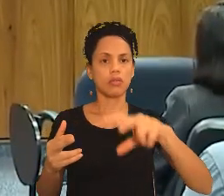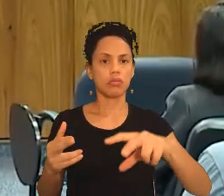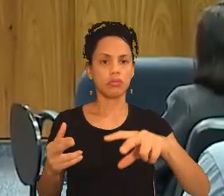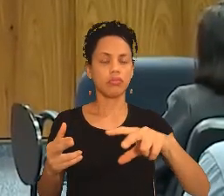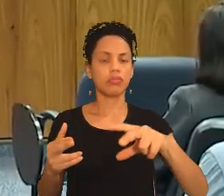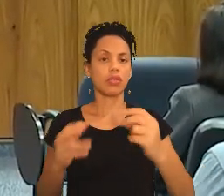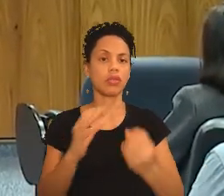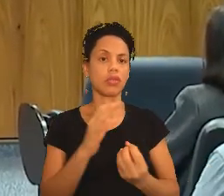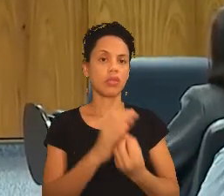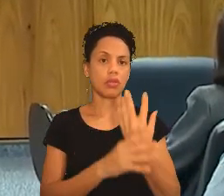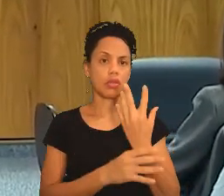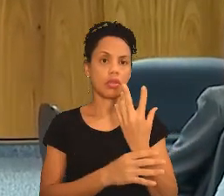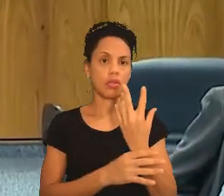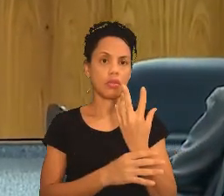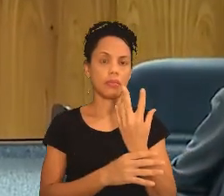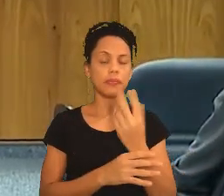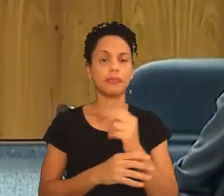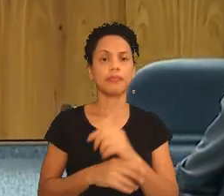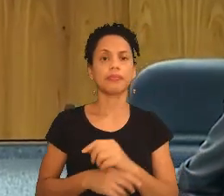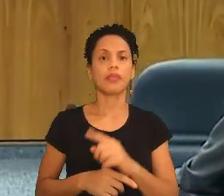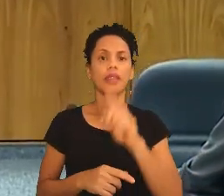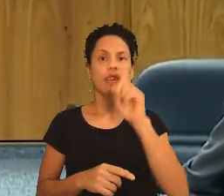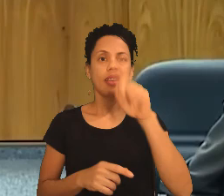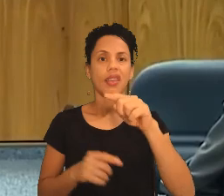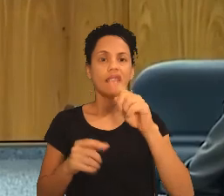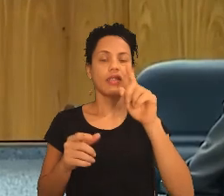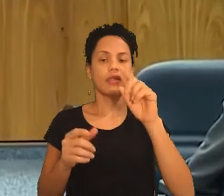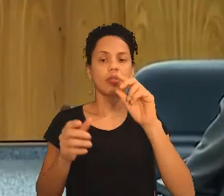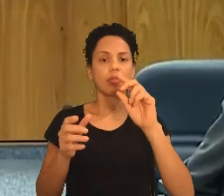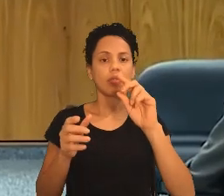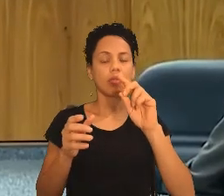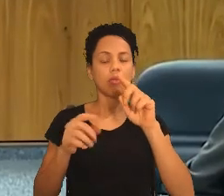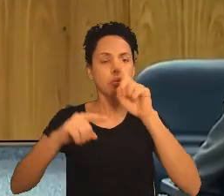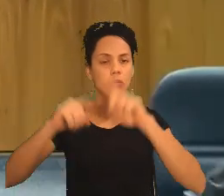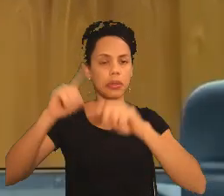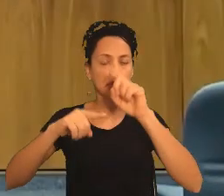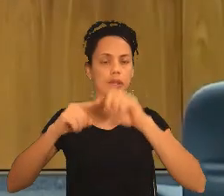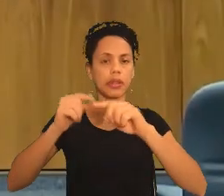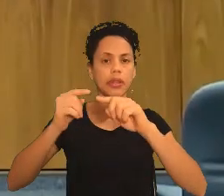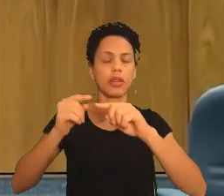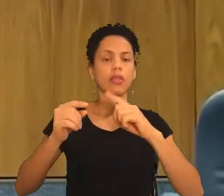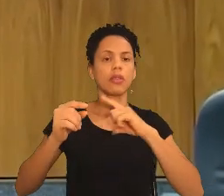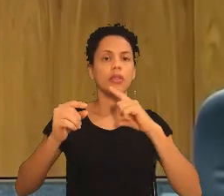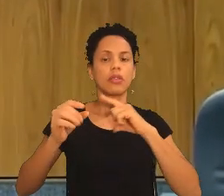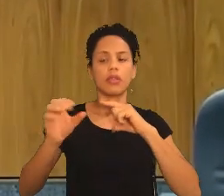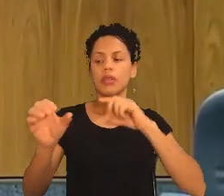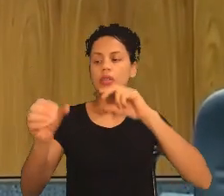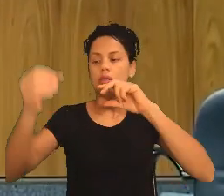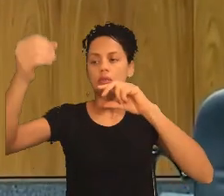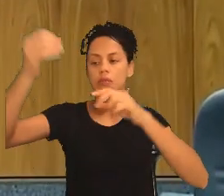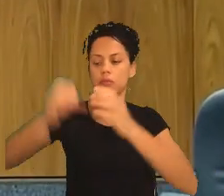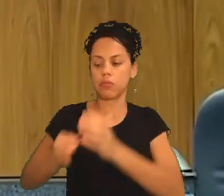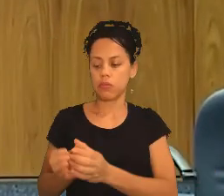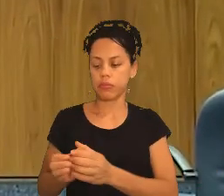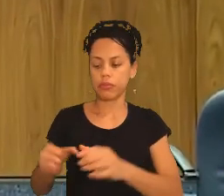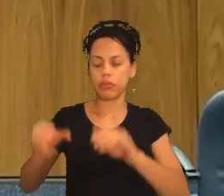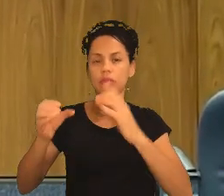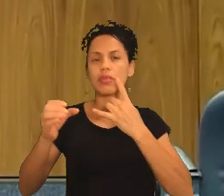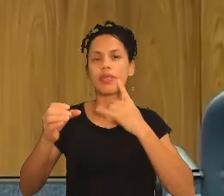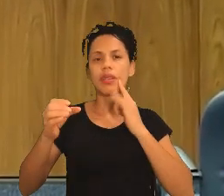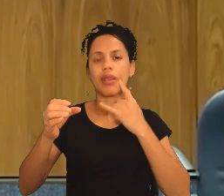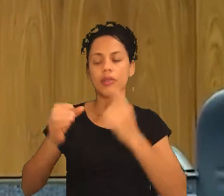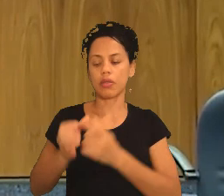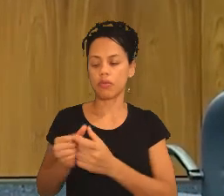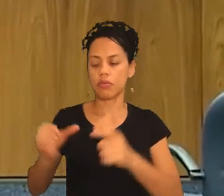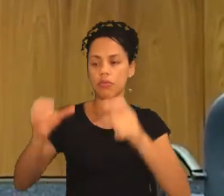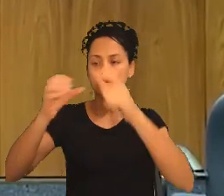né? Que era um termo pejorativo que os portugueses se relacionavam com o nosso povo, que botocudo vem de botoque,